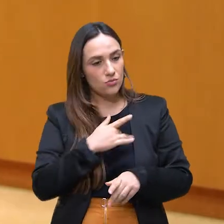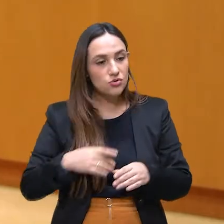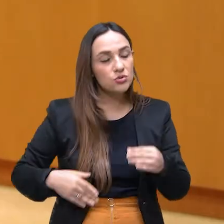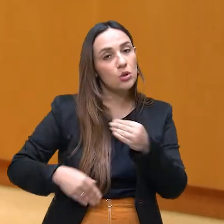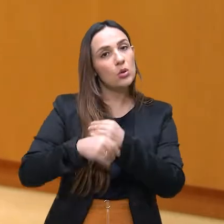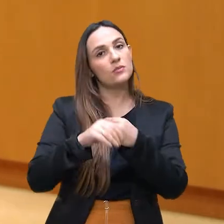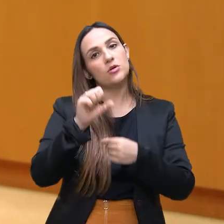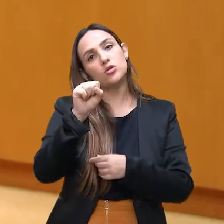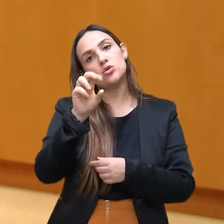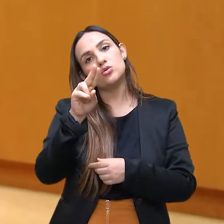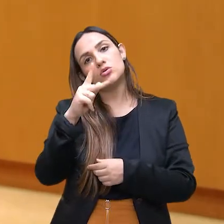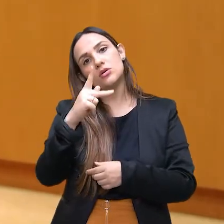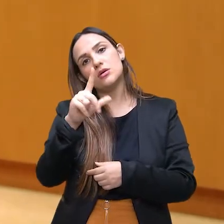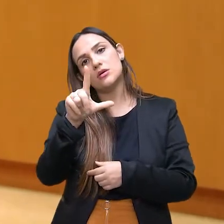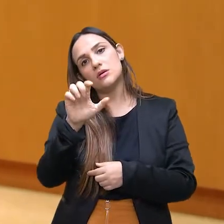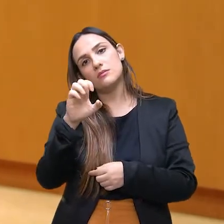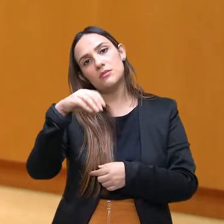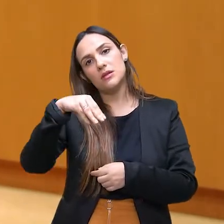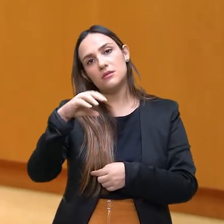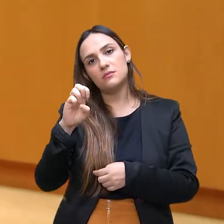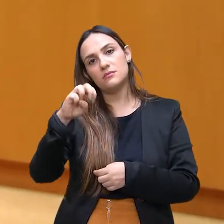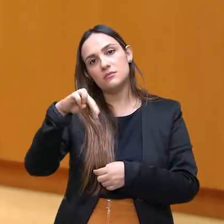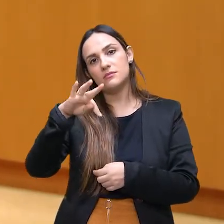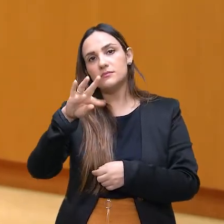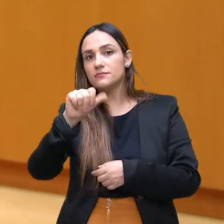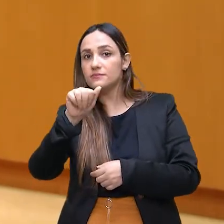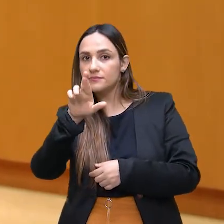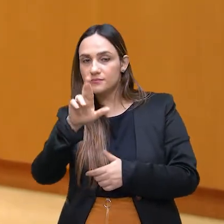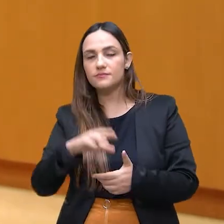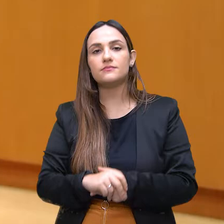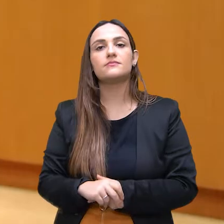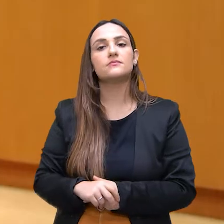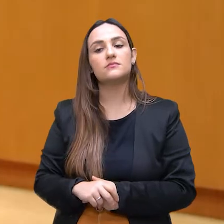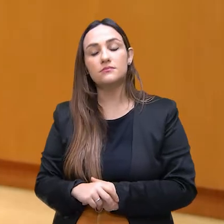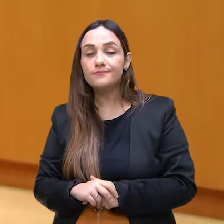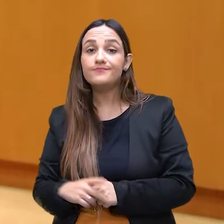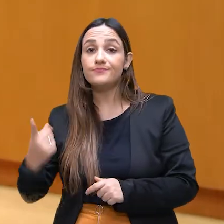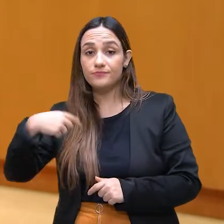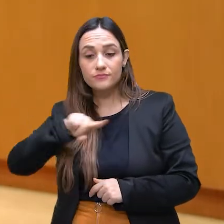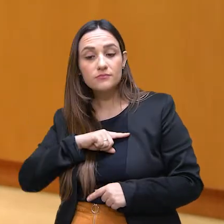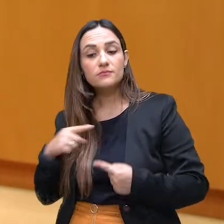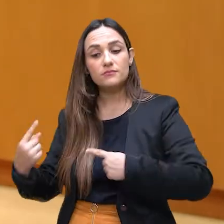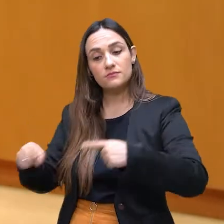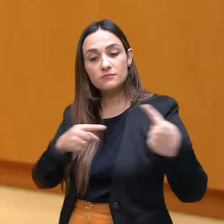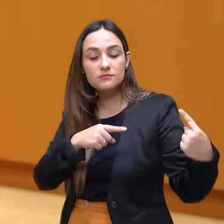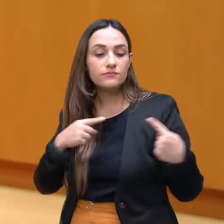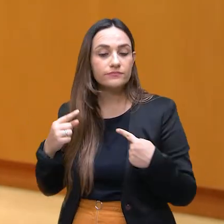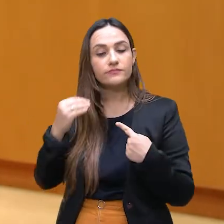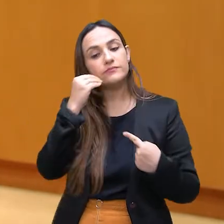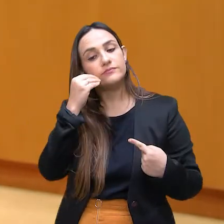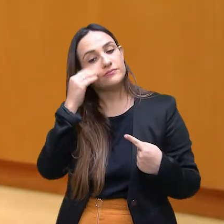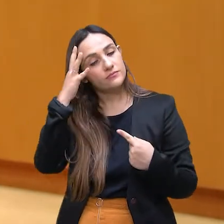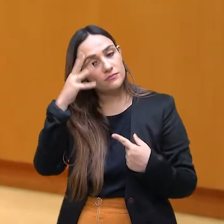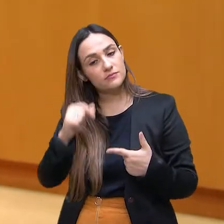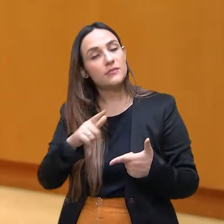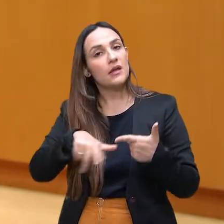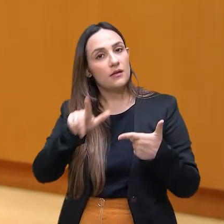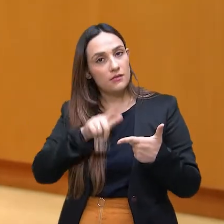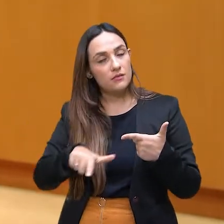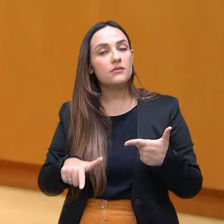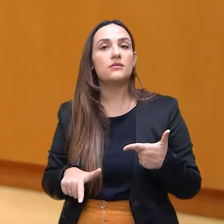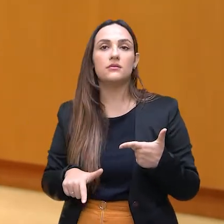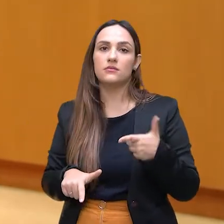suplementar. Nós vamos discutir todas as questões e tentar uma solução para os problemas